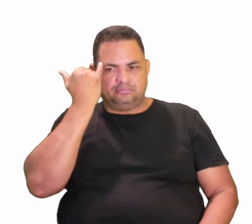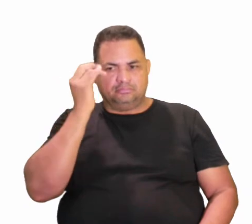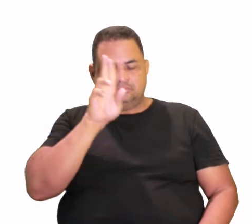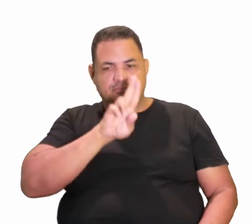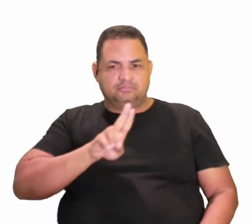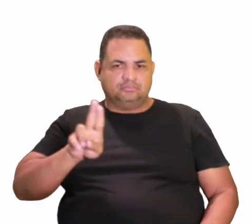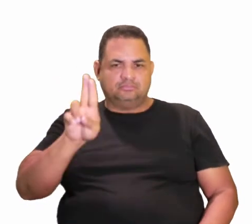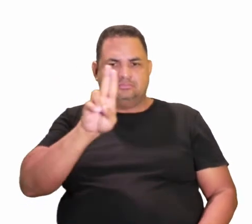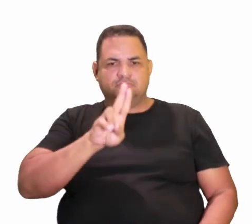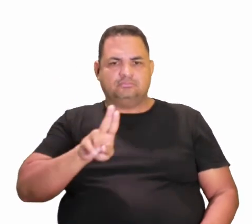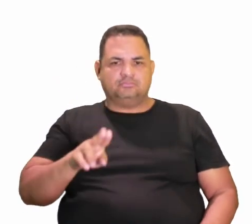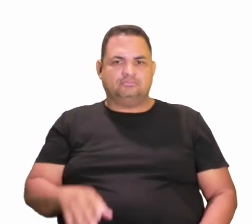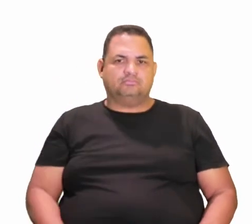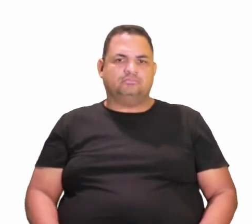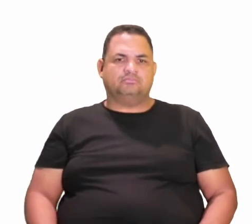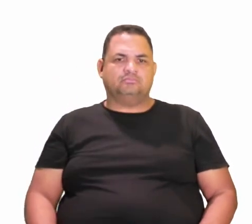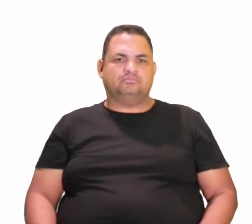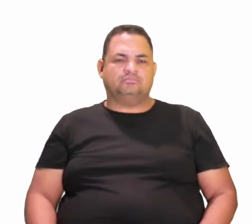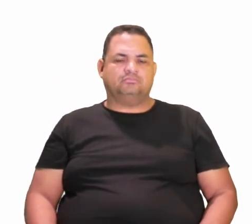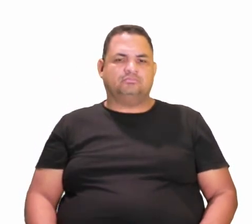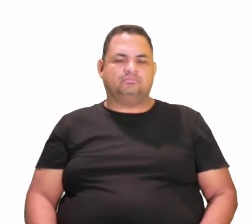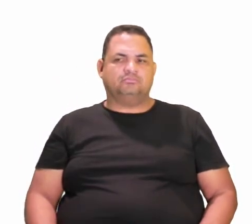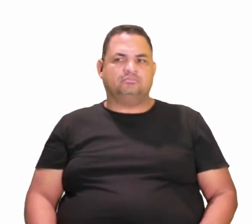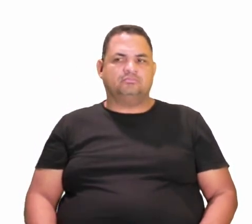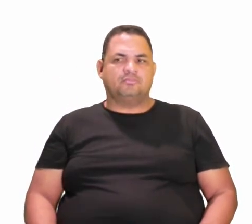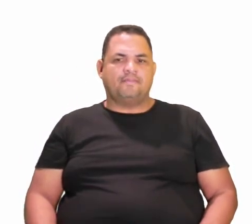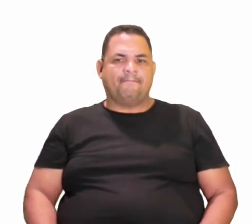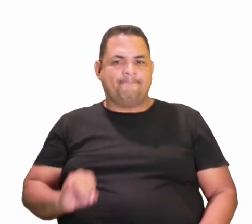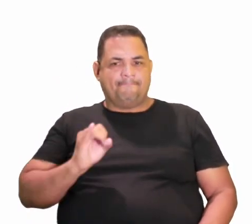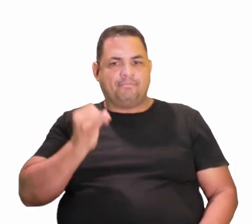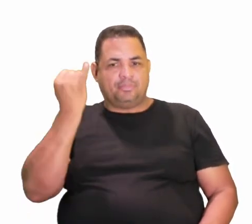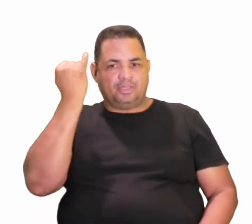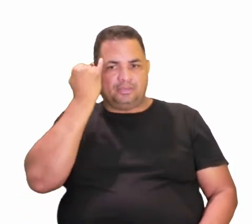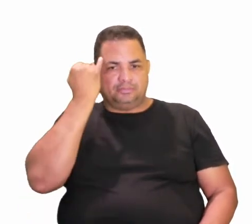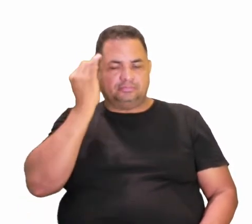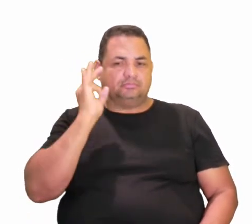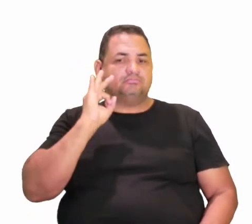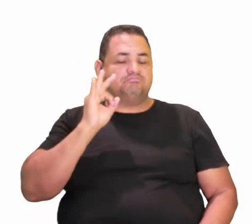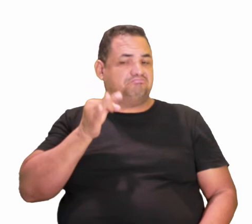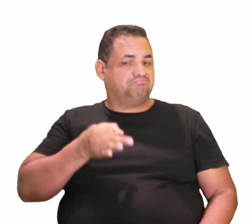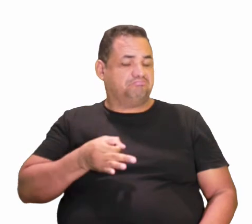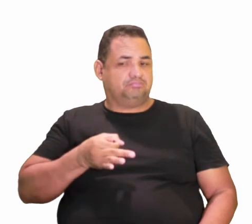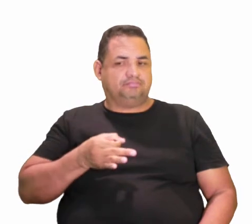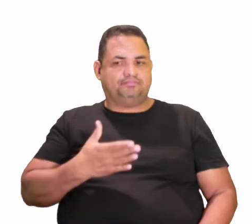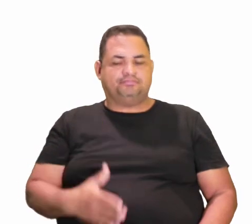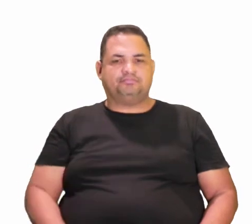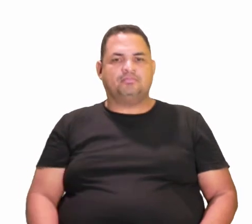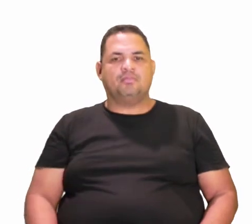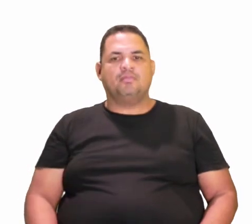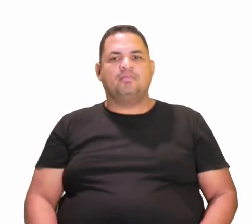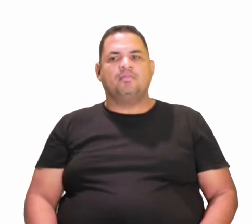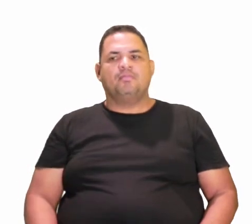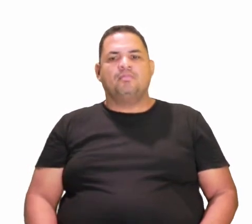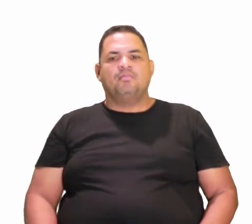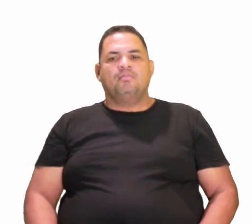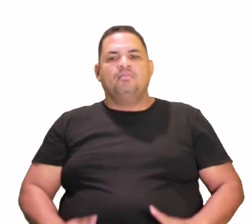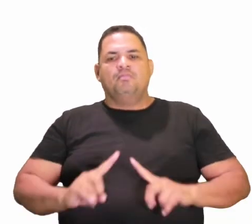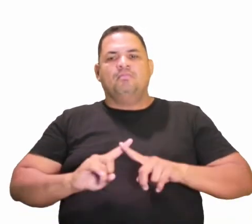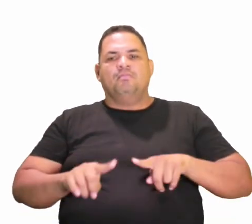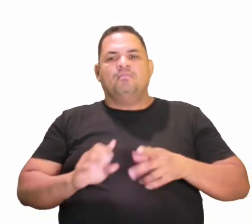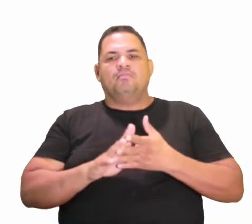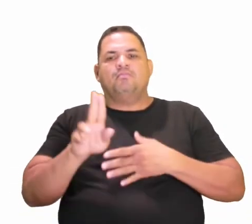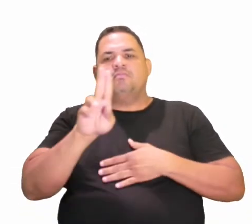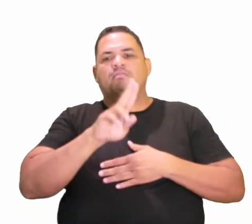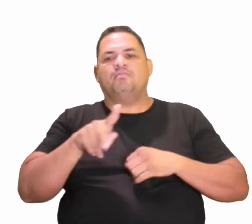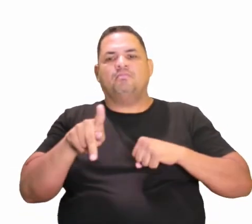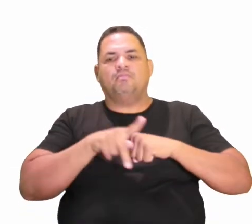o quê? O those. Então, as informações estão corretas, sim. Não vamos discutir sobre isso, mas o uso